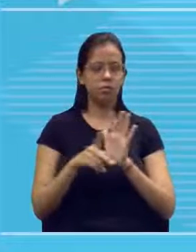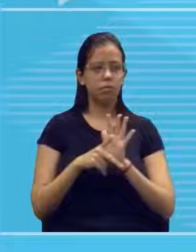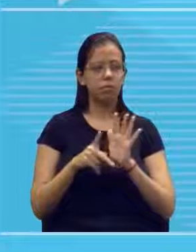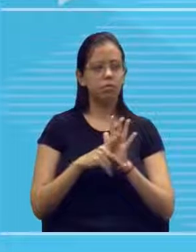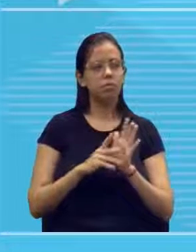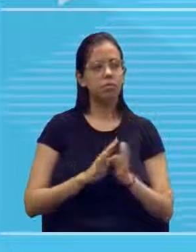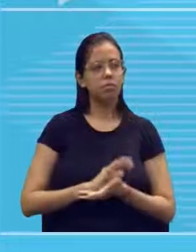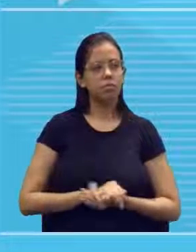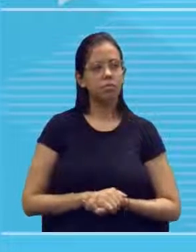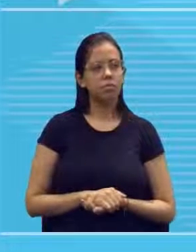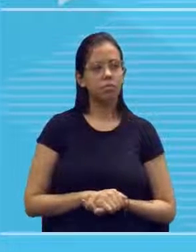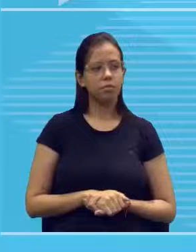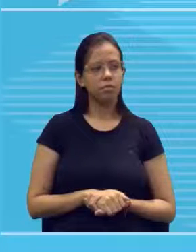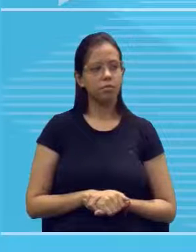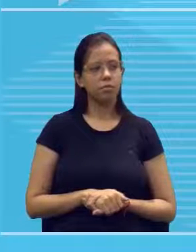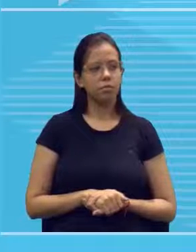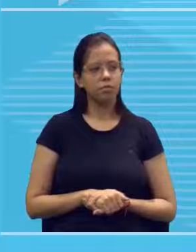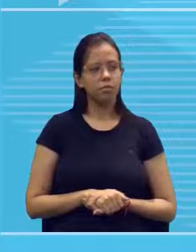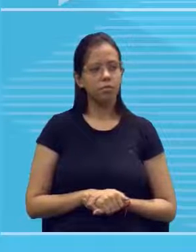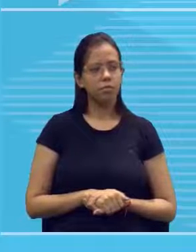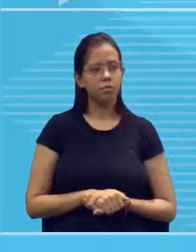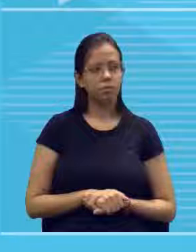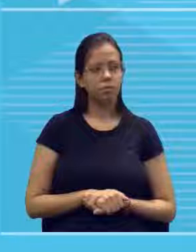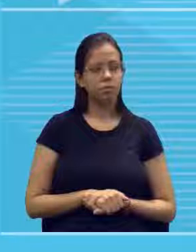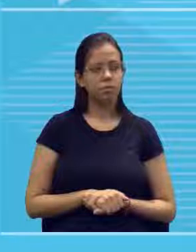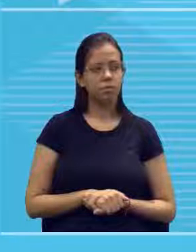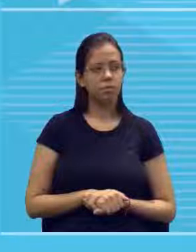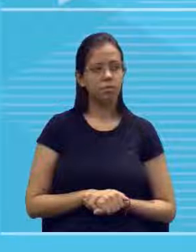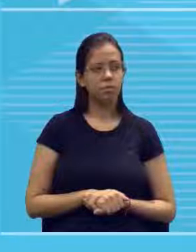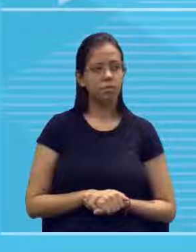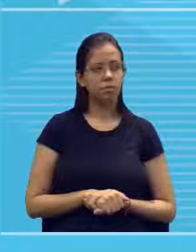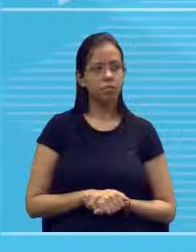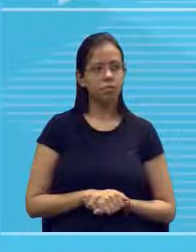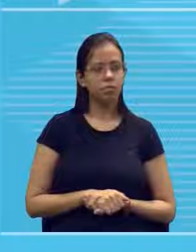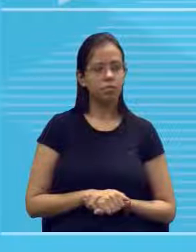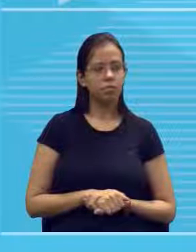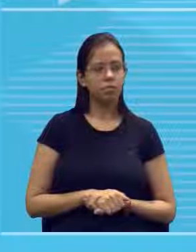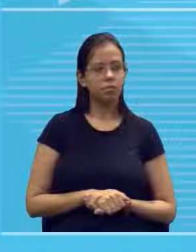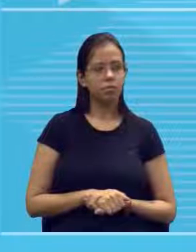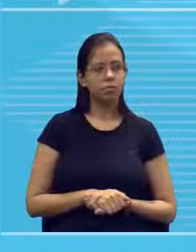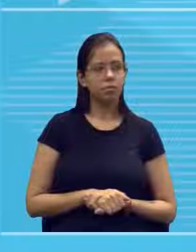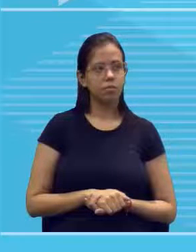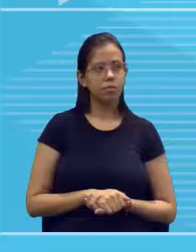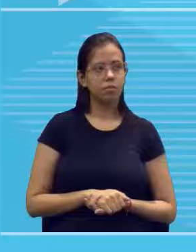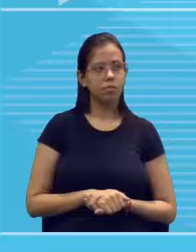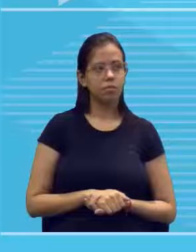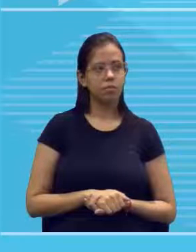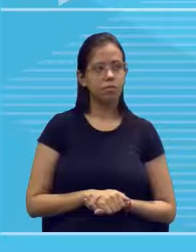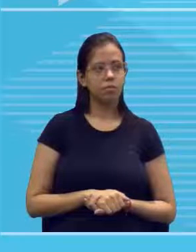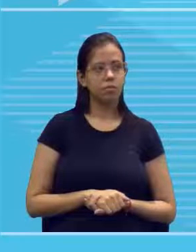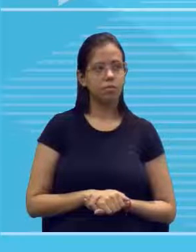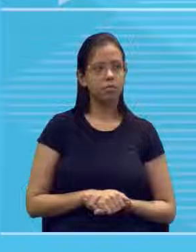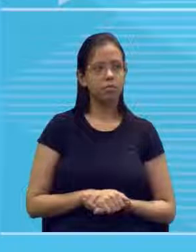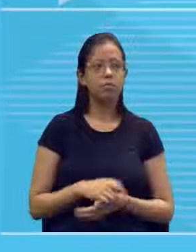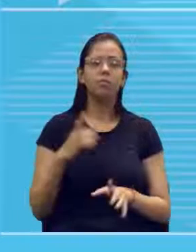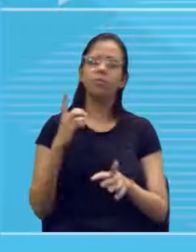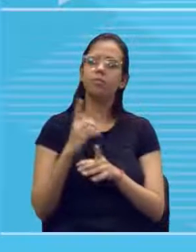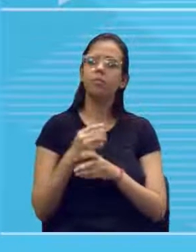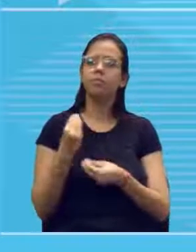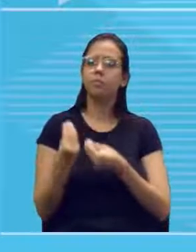um asterismo indígena para mostrar para vocês o Papa se